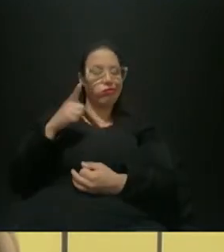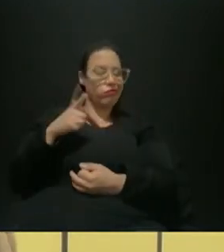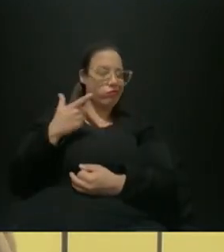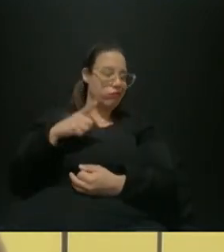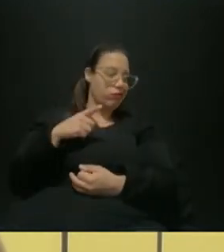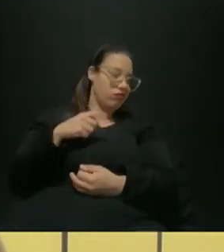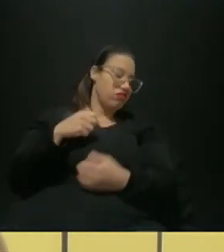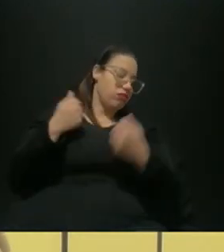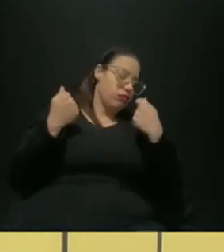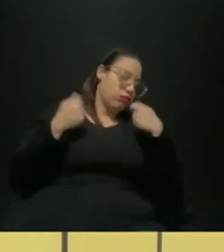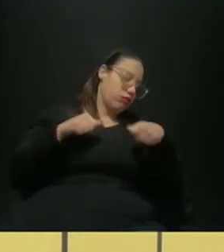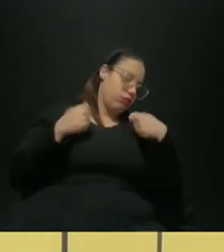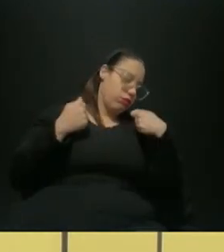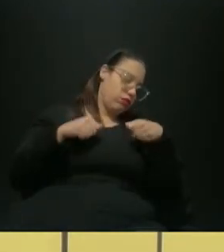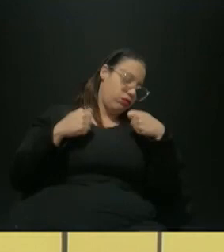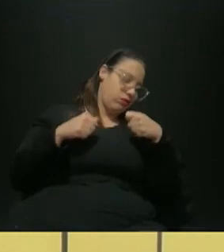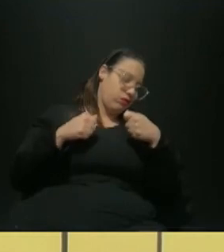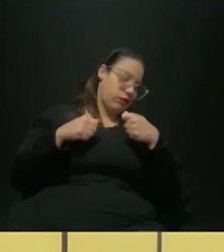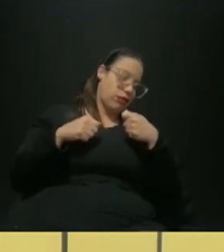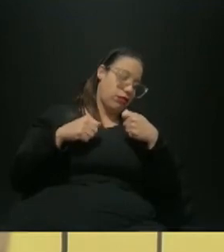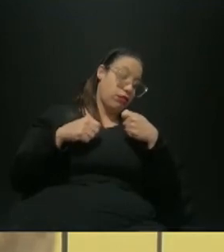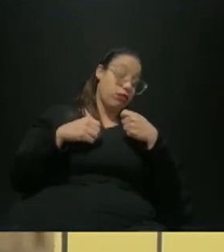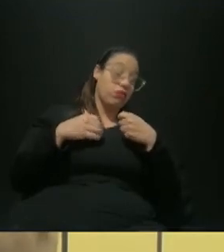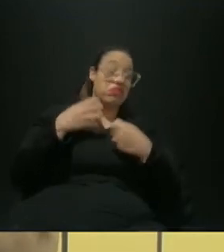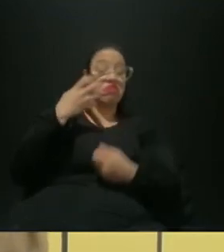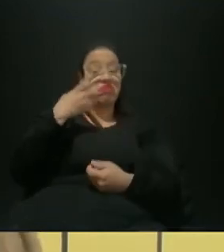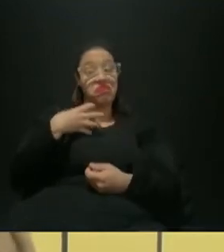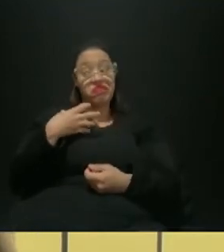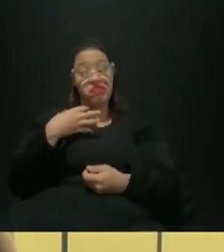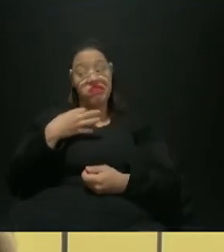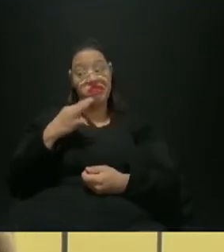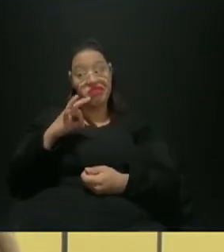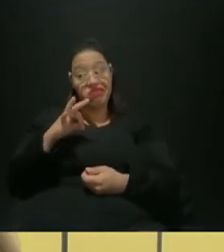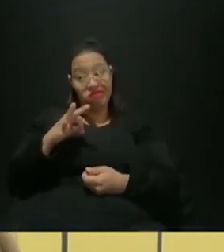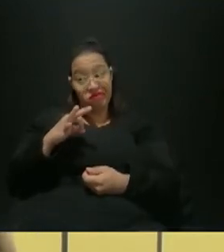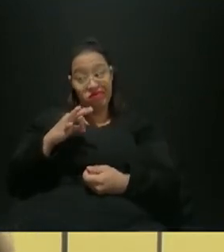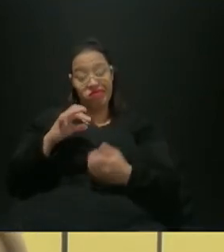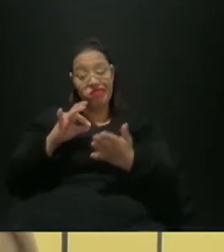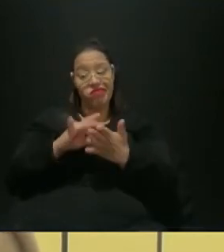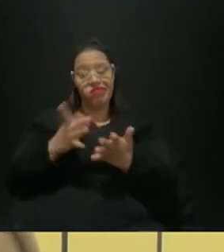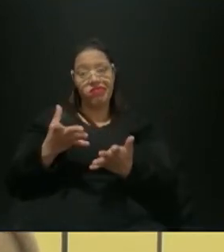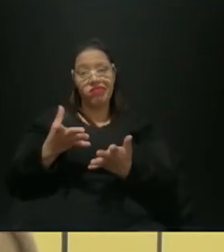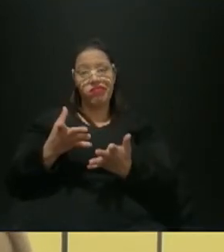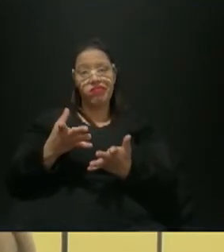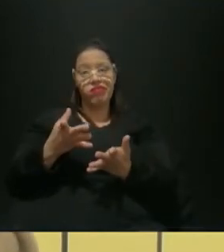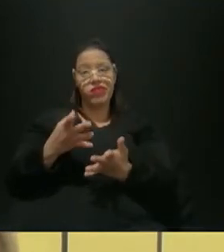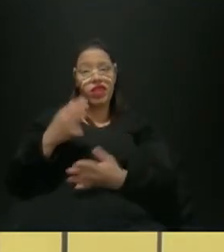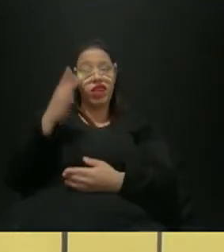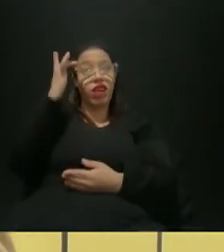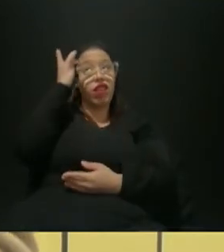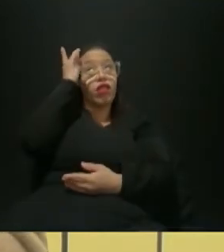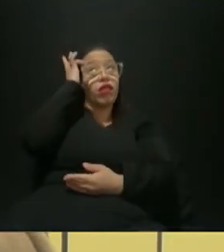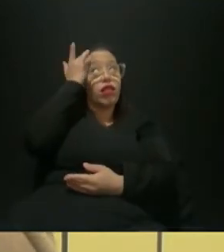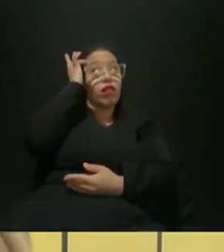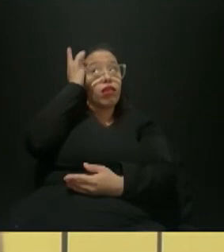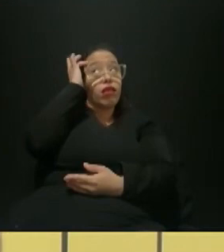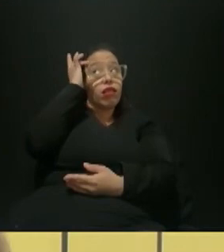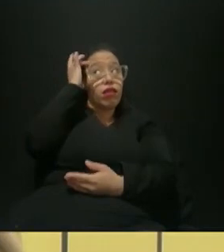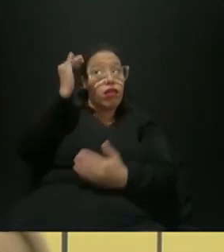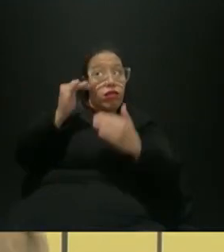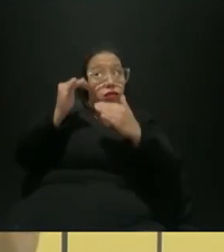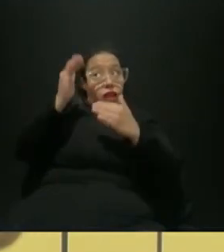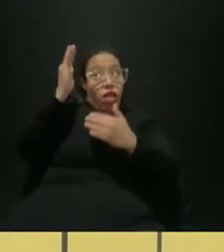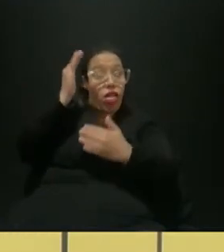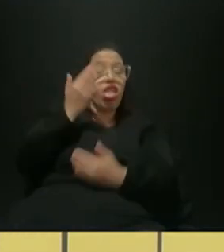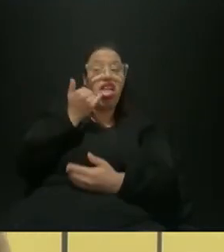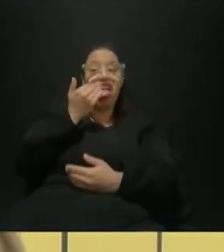de uma maneira sincera é artificial. Quer dizer, você não pode achar que uma criança crescer bem, basta só dar comida, dar leite,